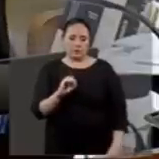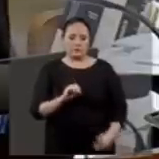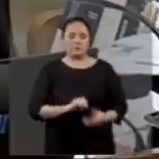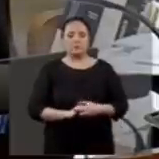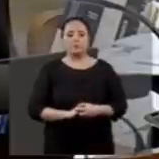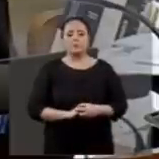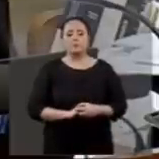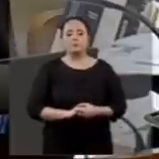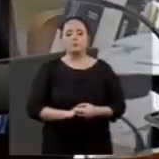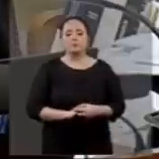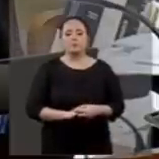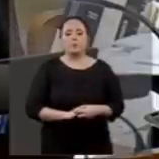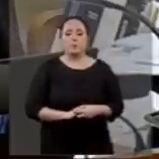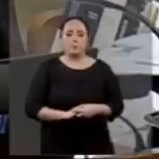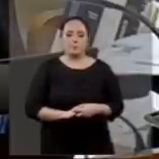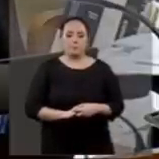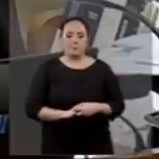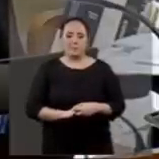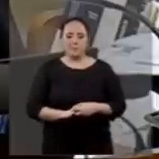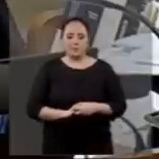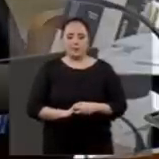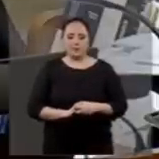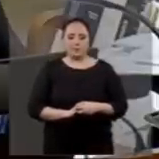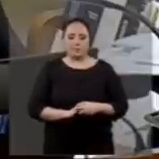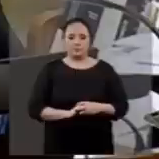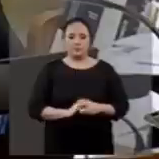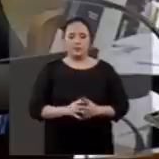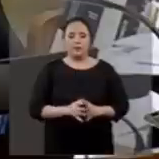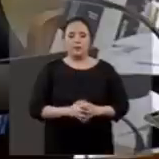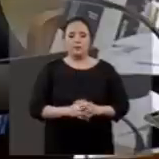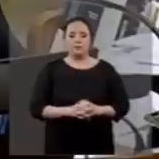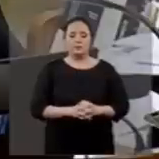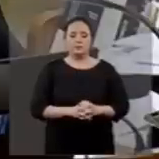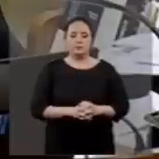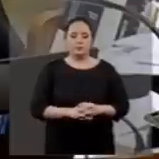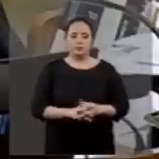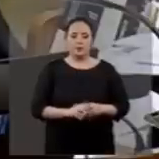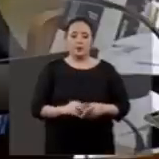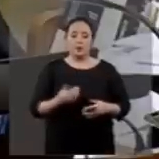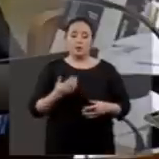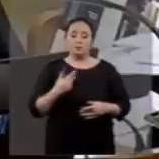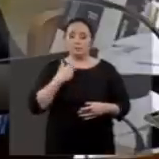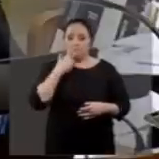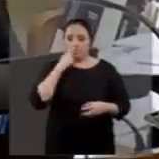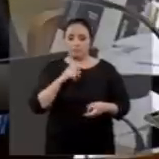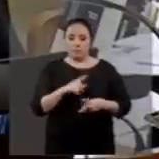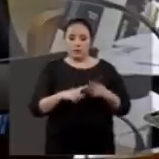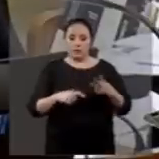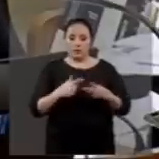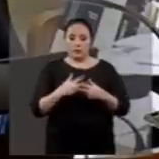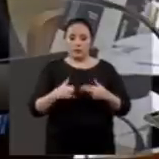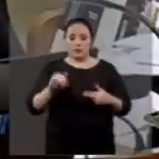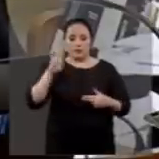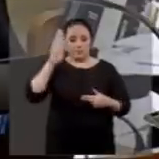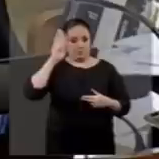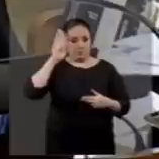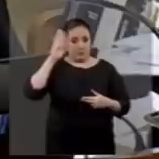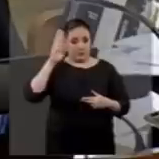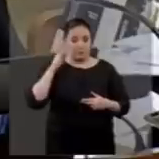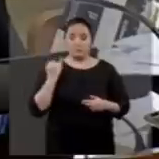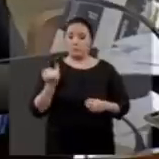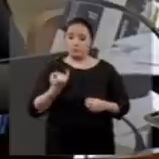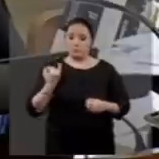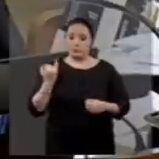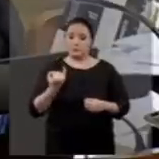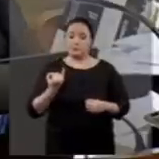partir disso, presidente, me parece que três são as questões principais e